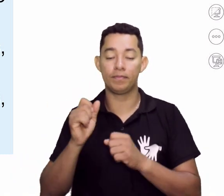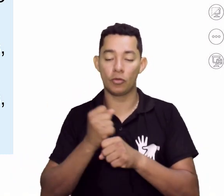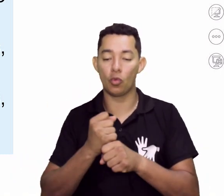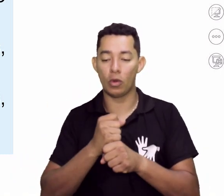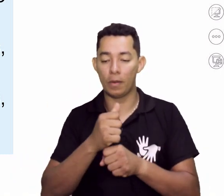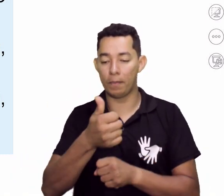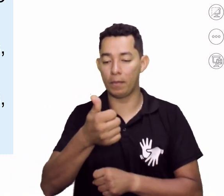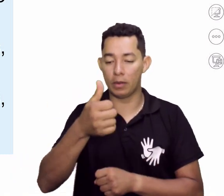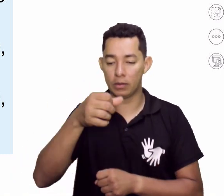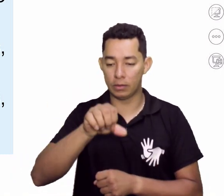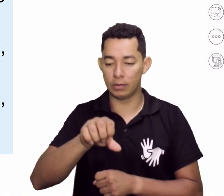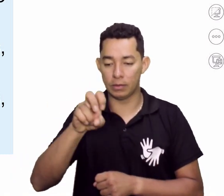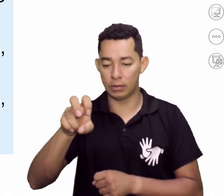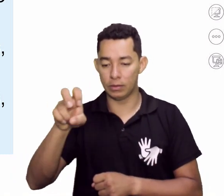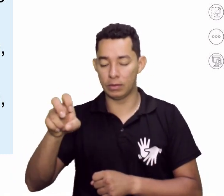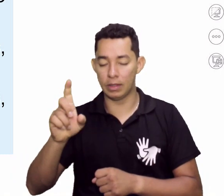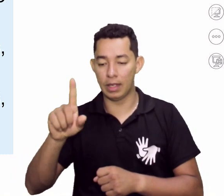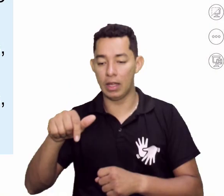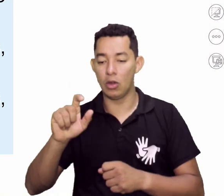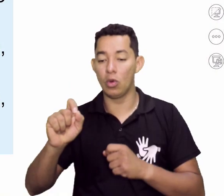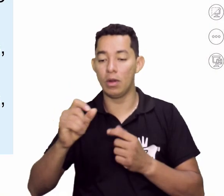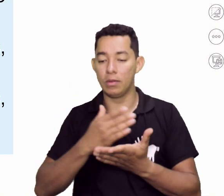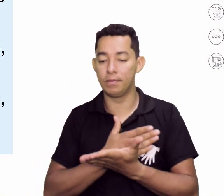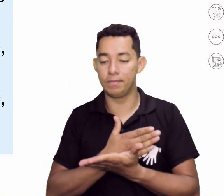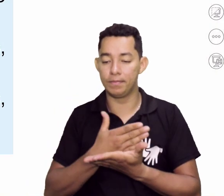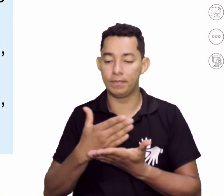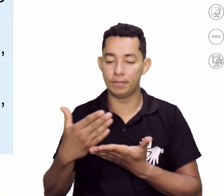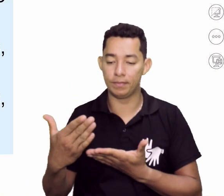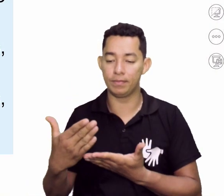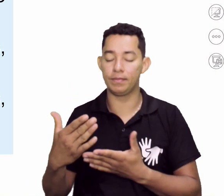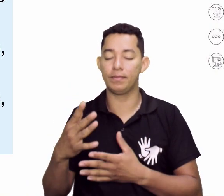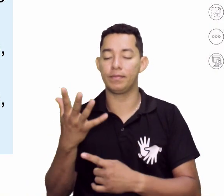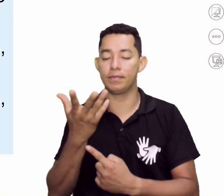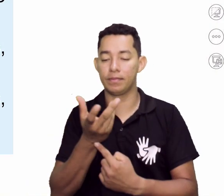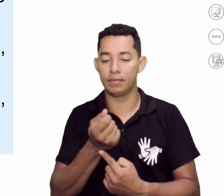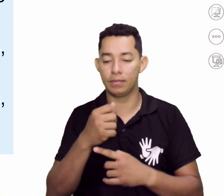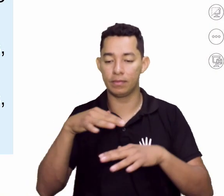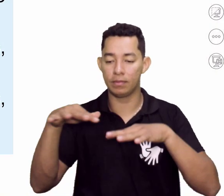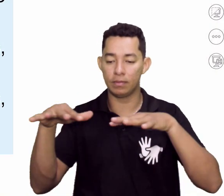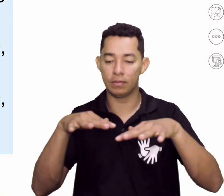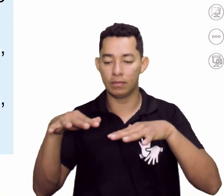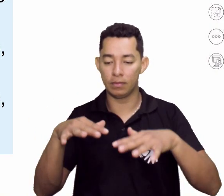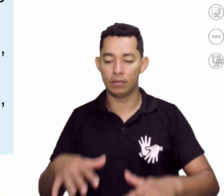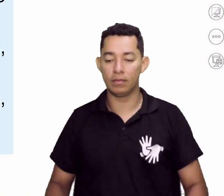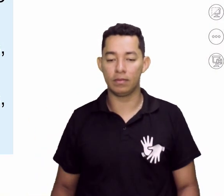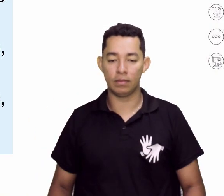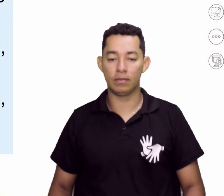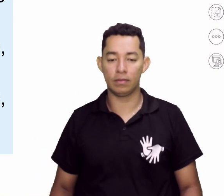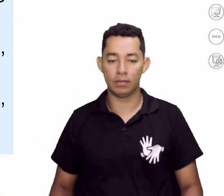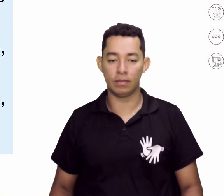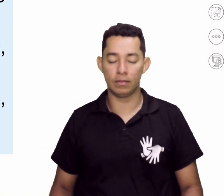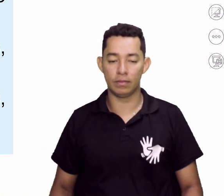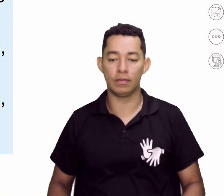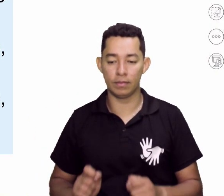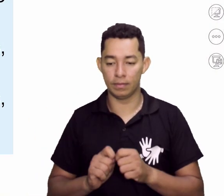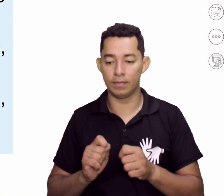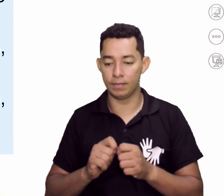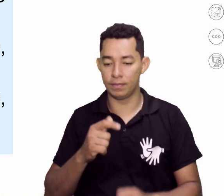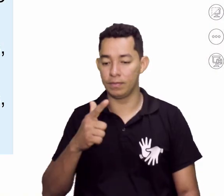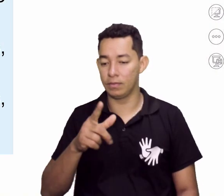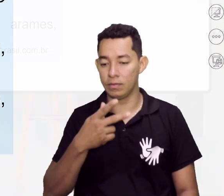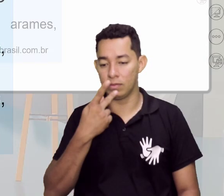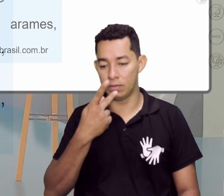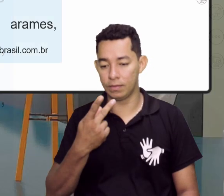ser considerado como o começo da arte cinética. Então, deixa eu fazer mais um comentário aqui, importante,